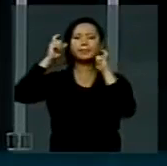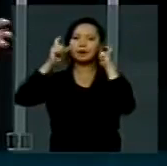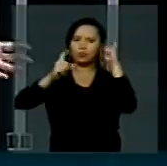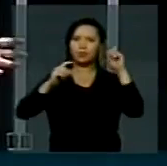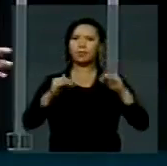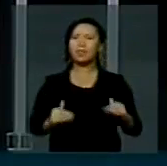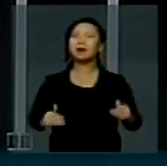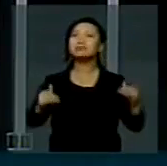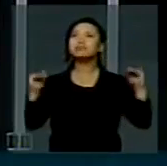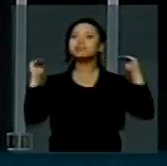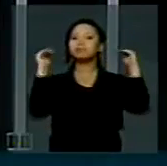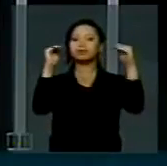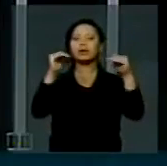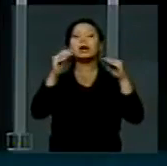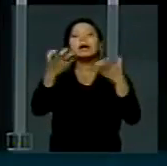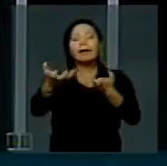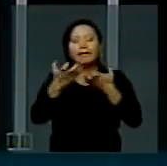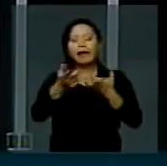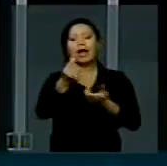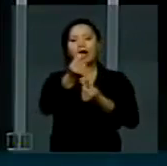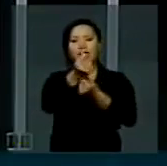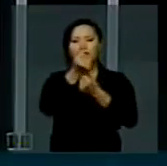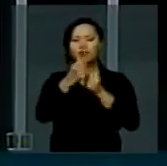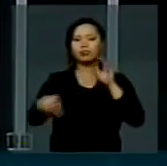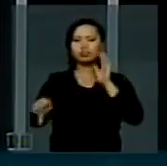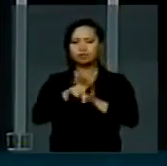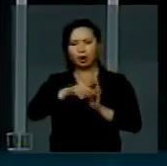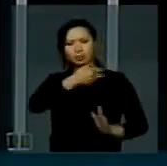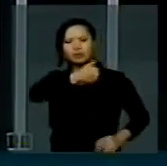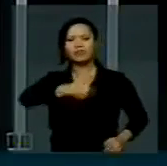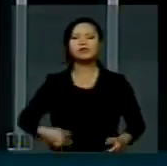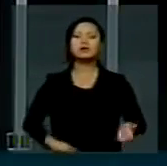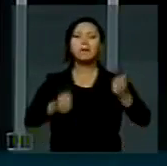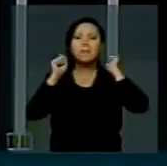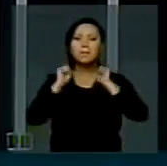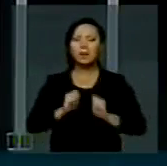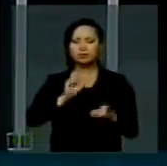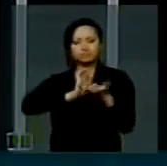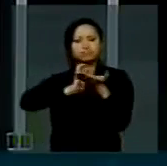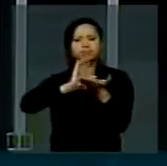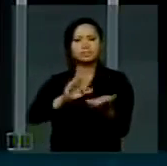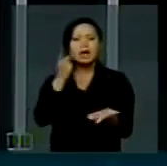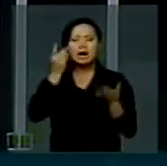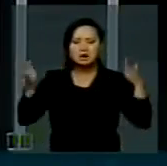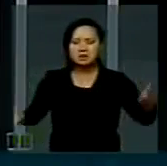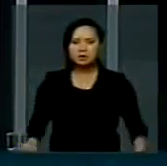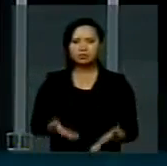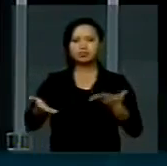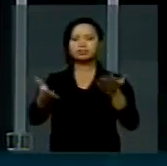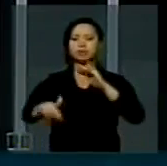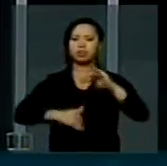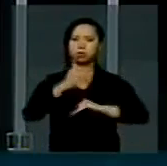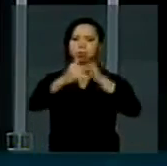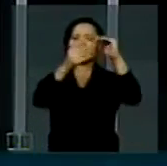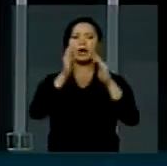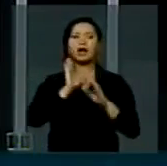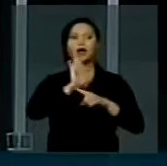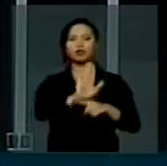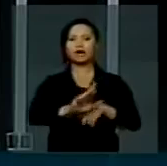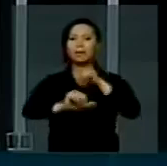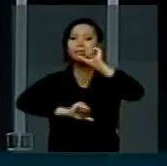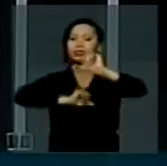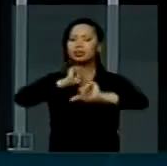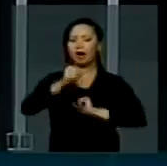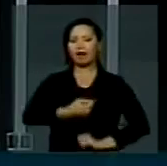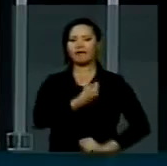os recursos da União realmente sirvam para induzir o desenvolvimento, sirvam para transformar a vida das pessoas, porque é